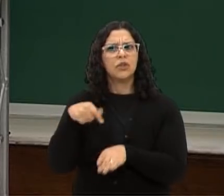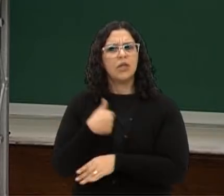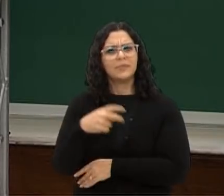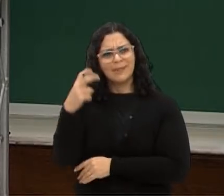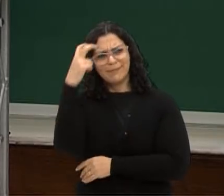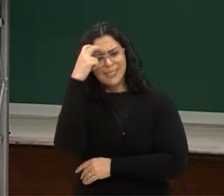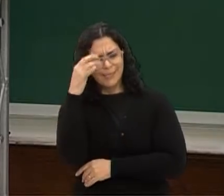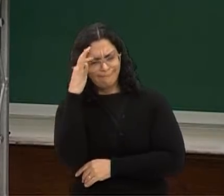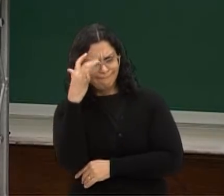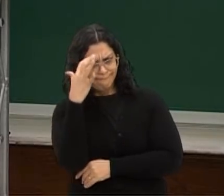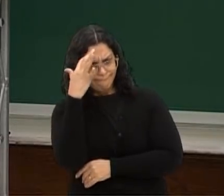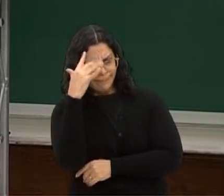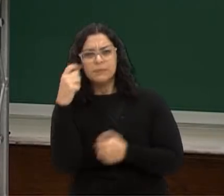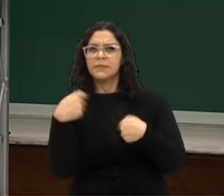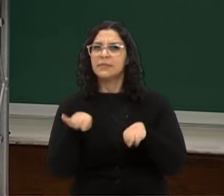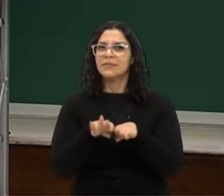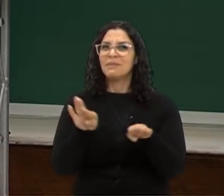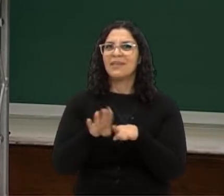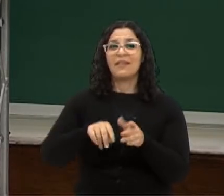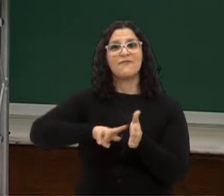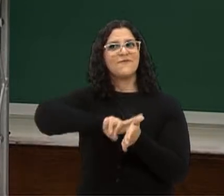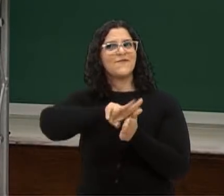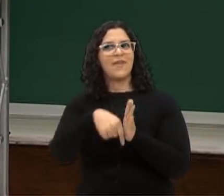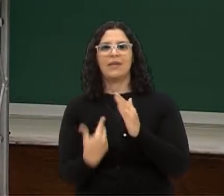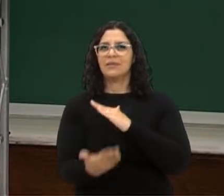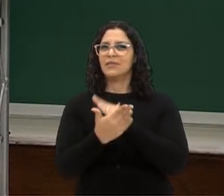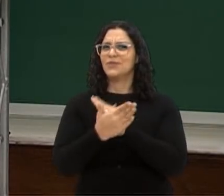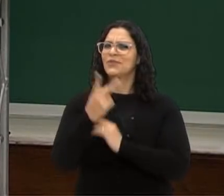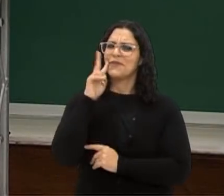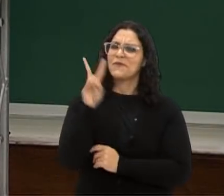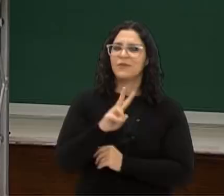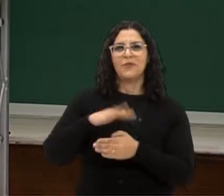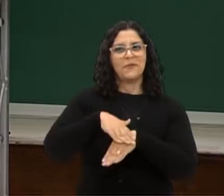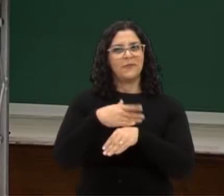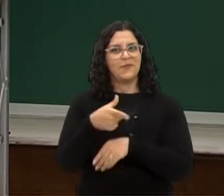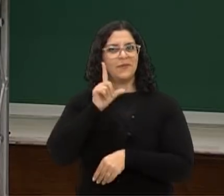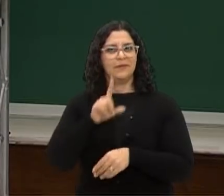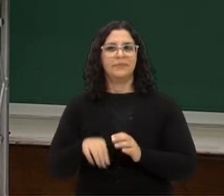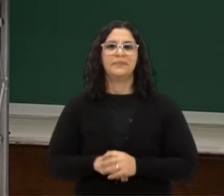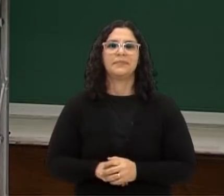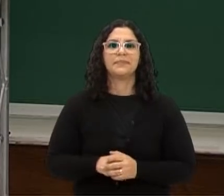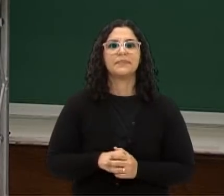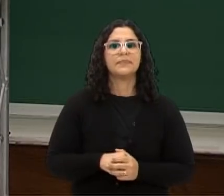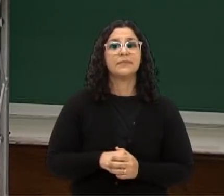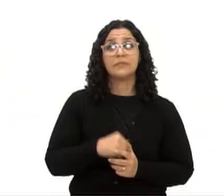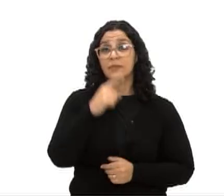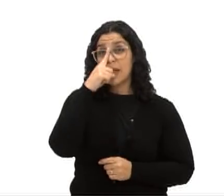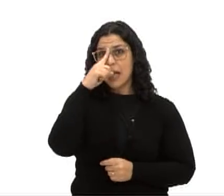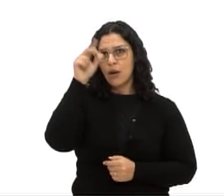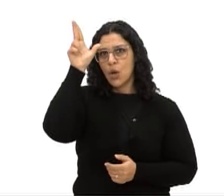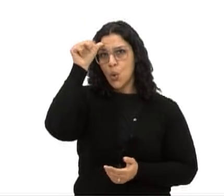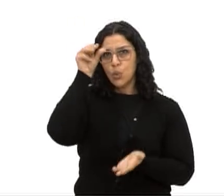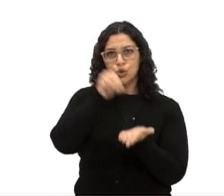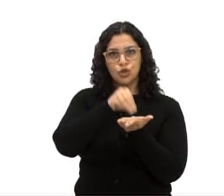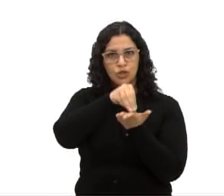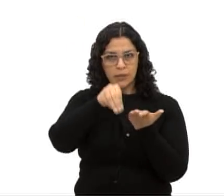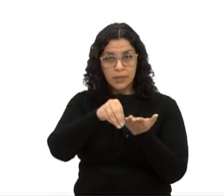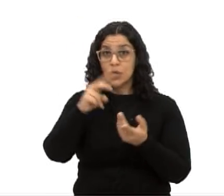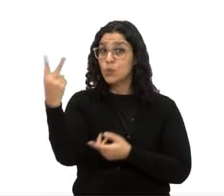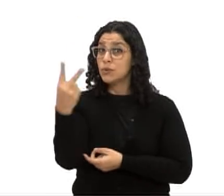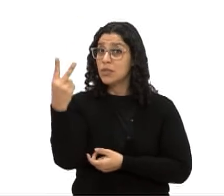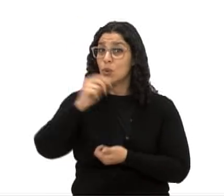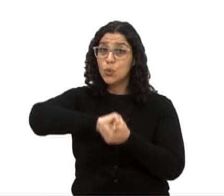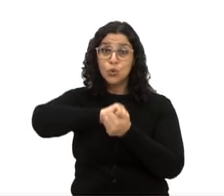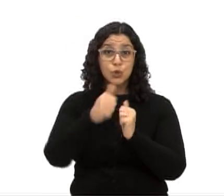você tenha raciocínio e vários outros benefícios que a gente já conversou lá. O xadrez é o segundo esporte